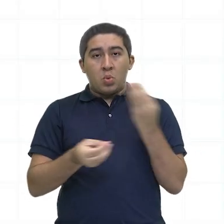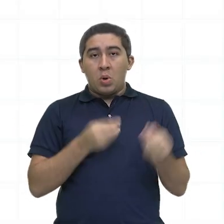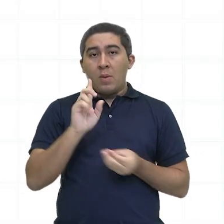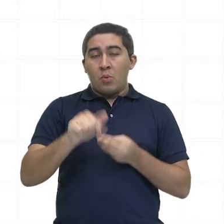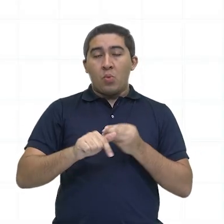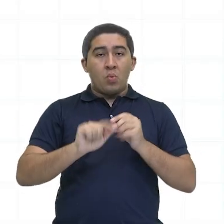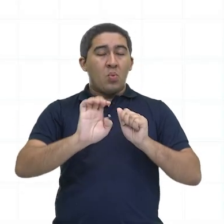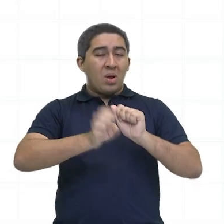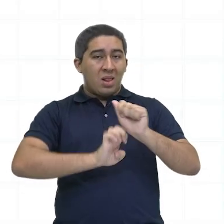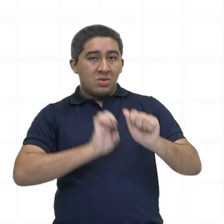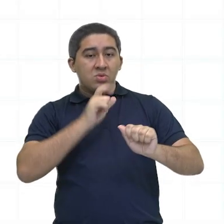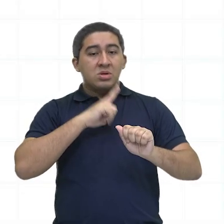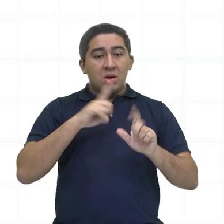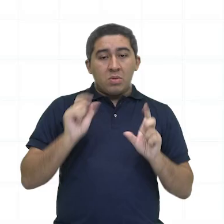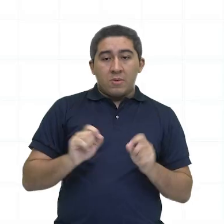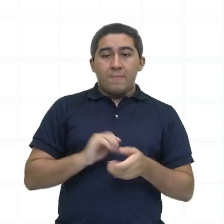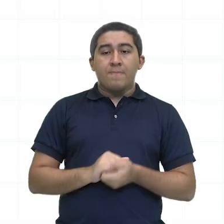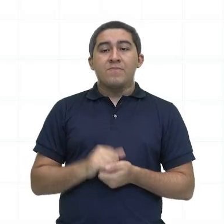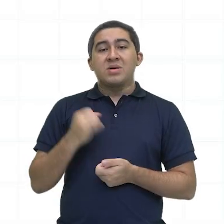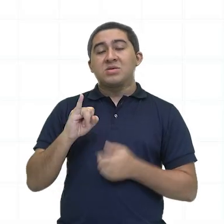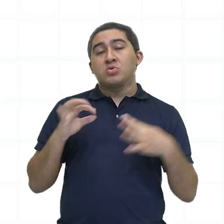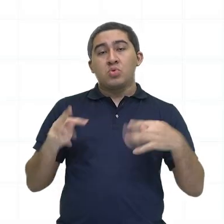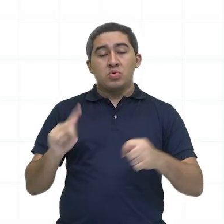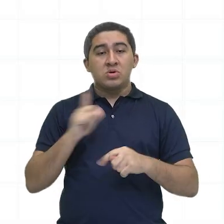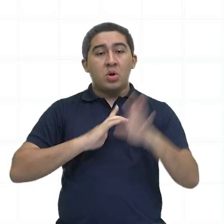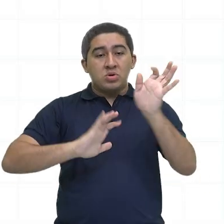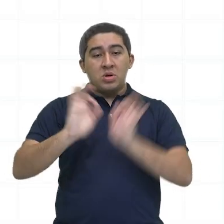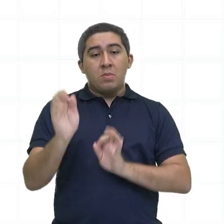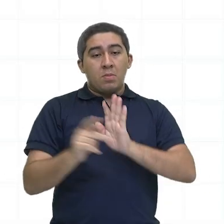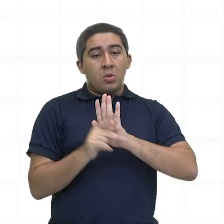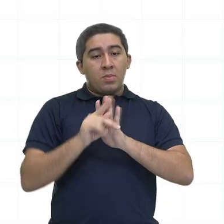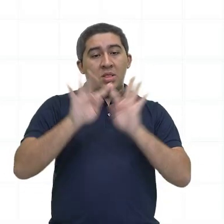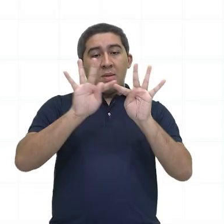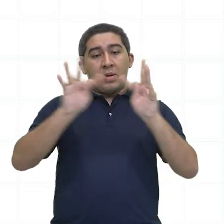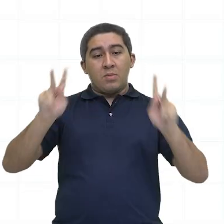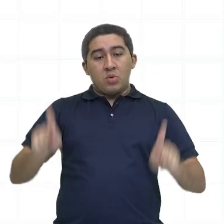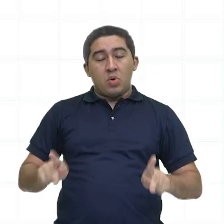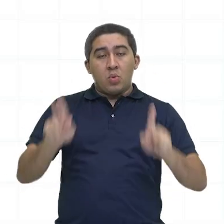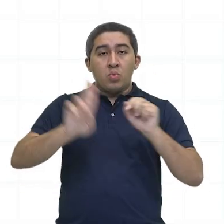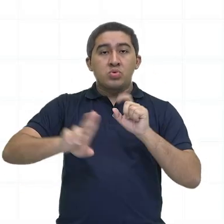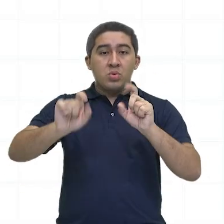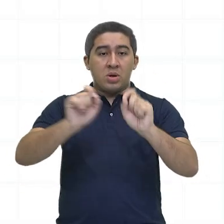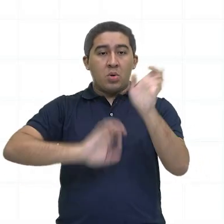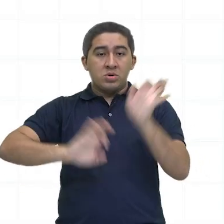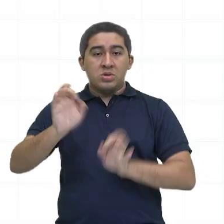elétrons estão aí, e todos eles ficaram organizados na tabela periódica através da